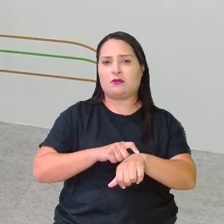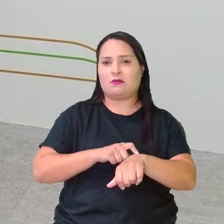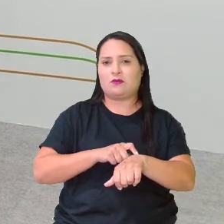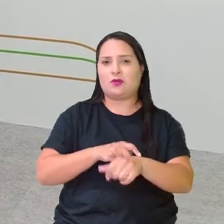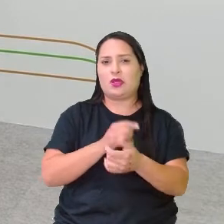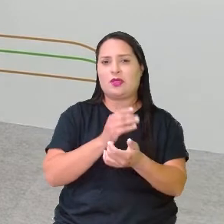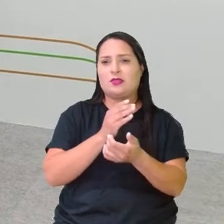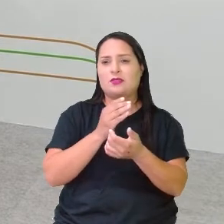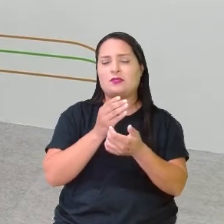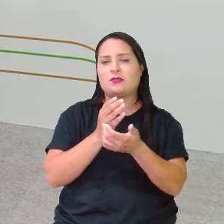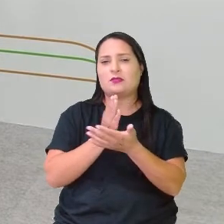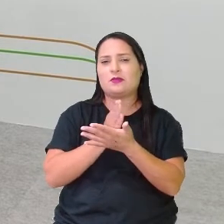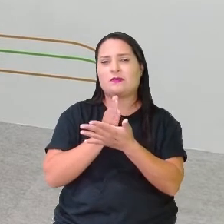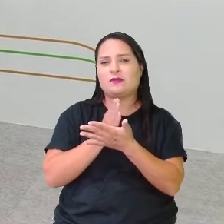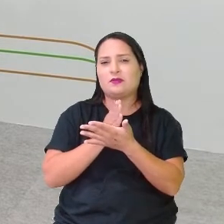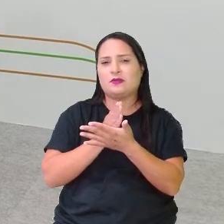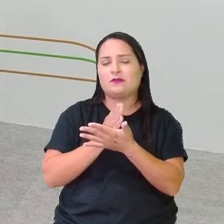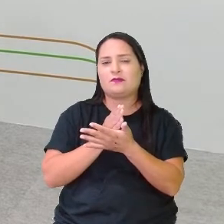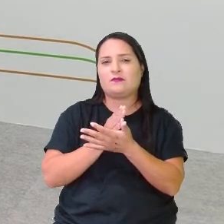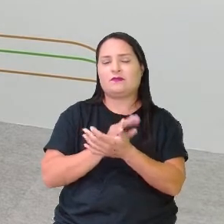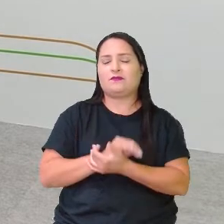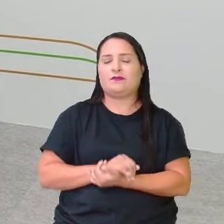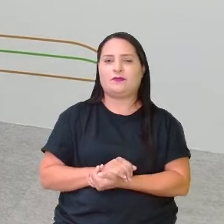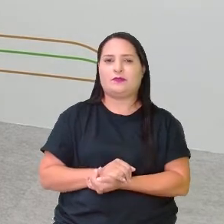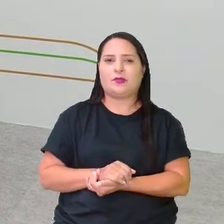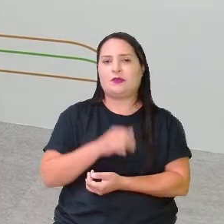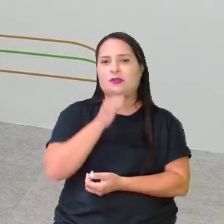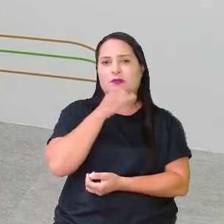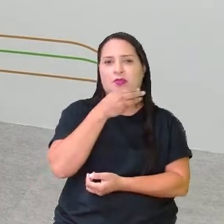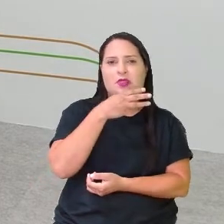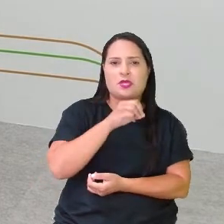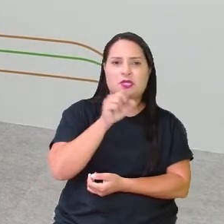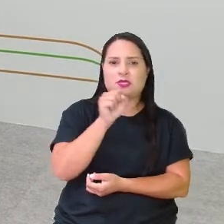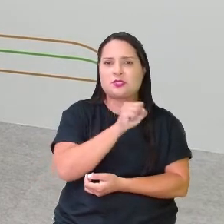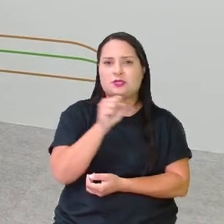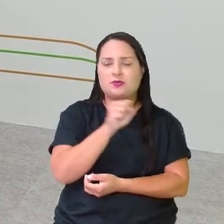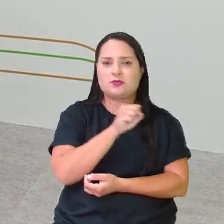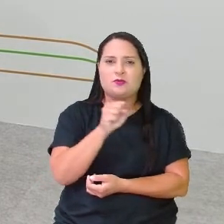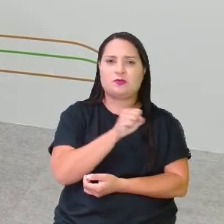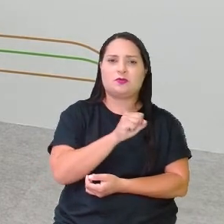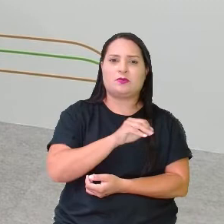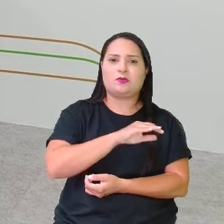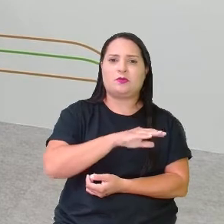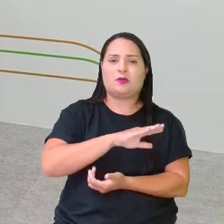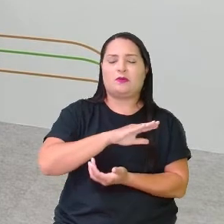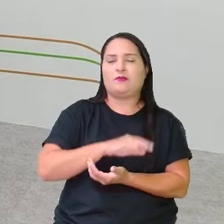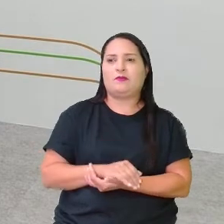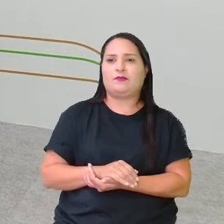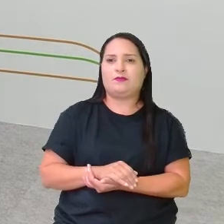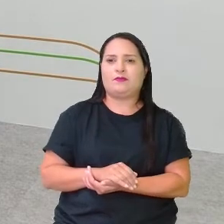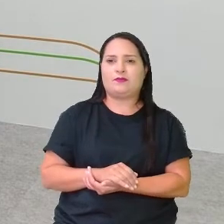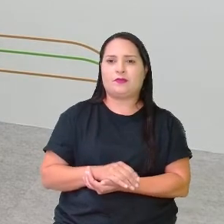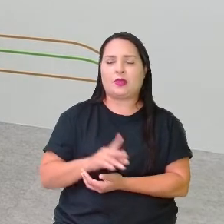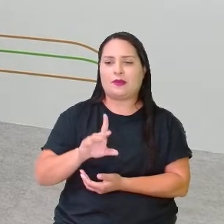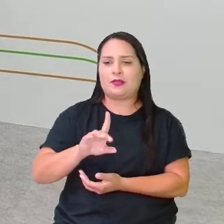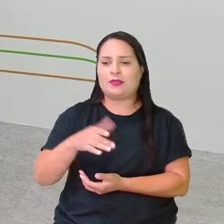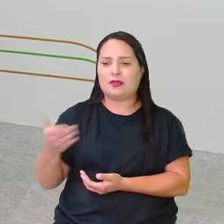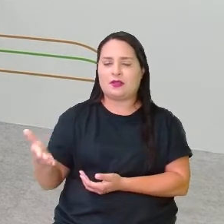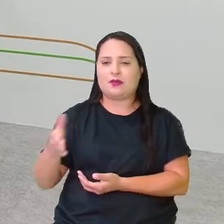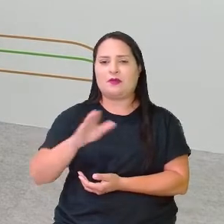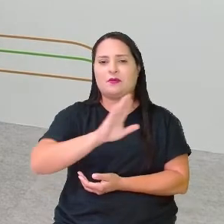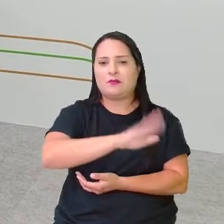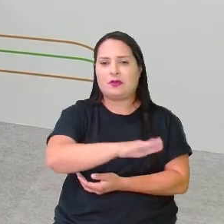segundos aqui. Marcou os 30 segundos, repete. Só que repete não, né? Faz com a